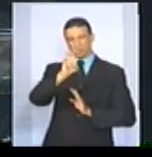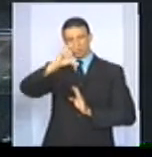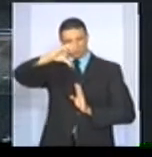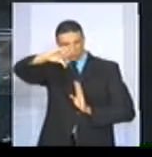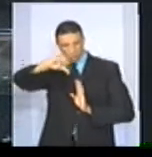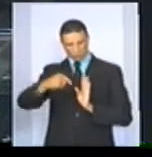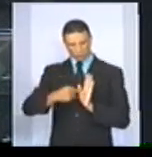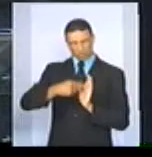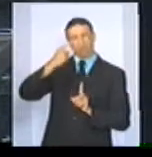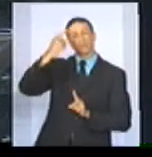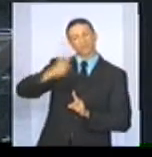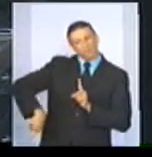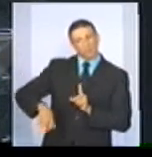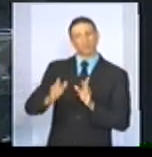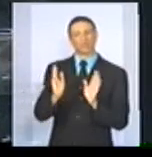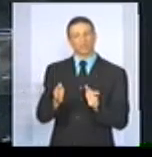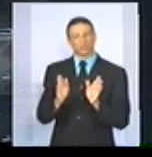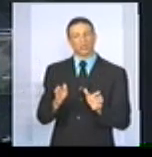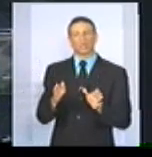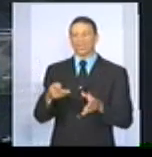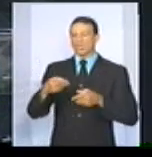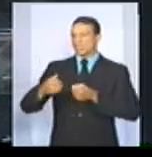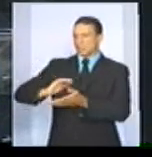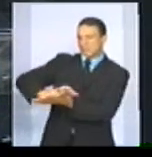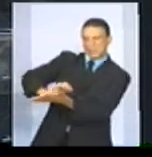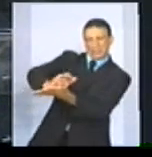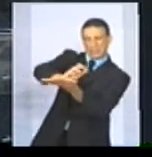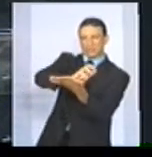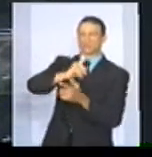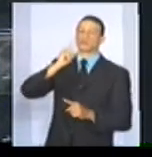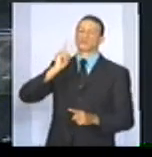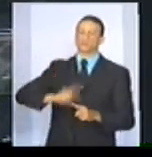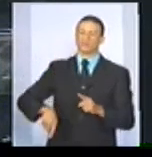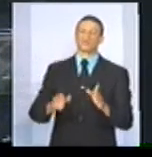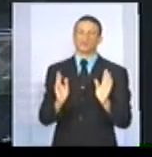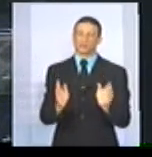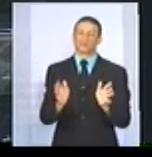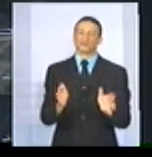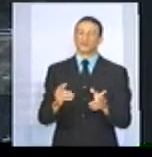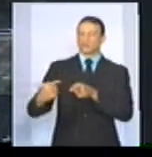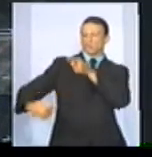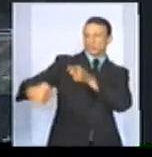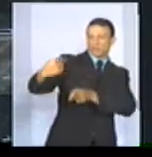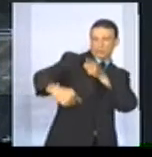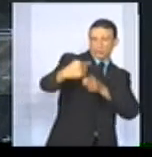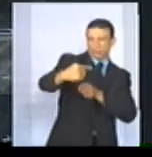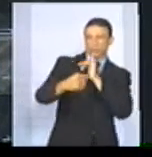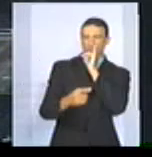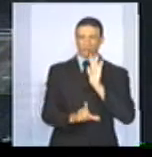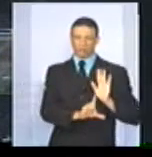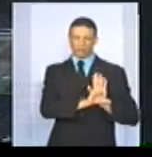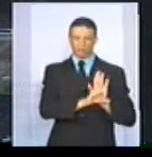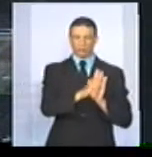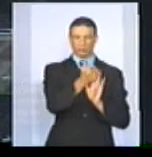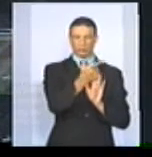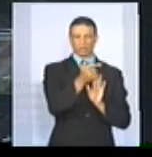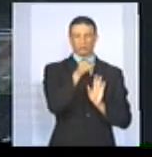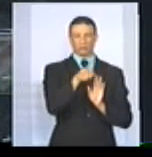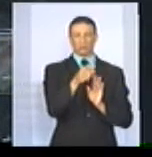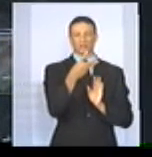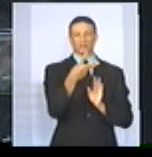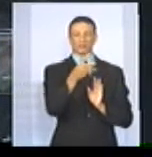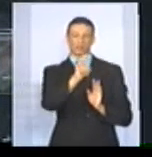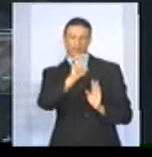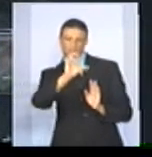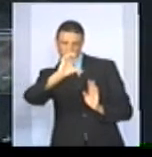coíbe estruturas abusivas, estruturas que propiciam aniquilamento da concorrência. A lei 12.529